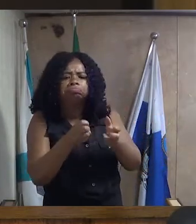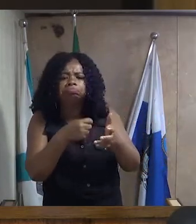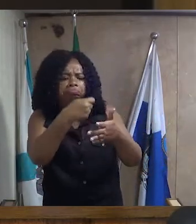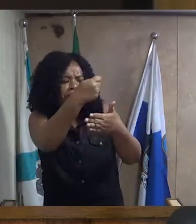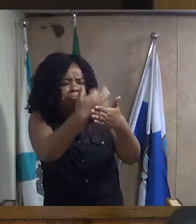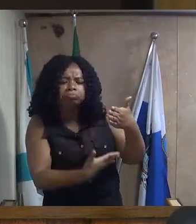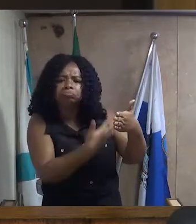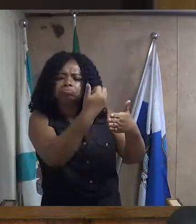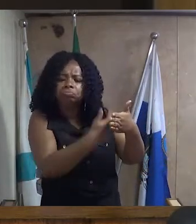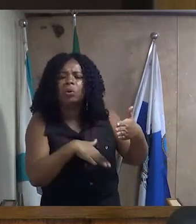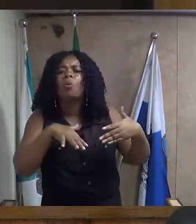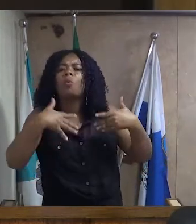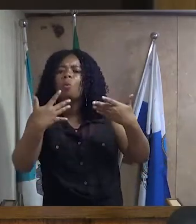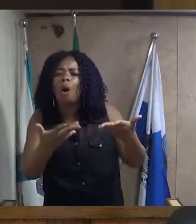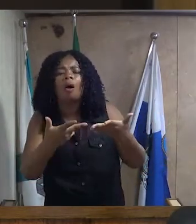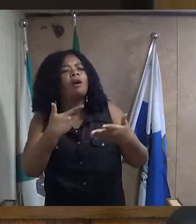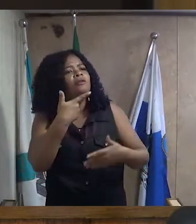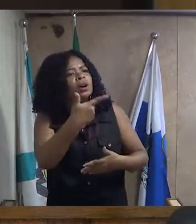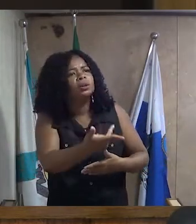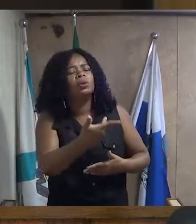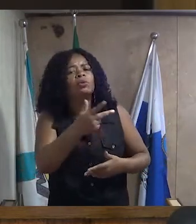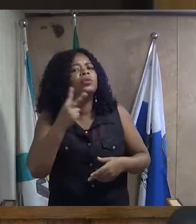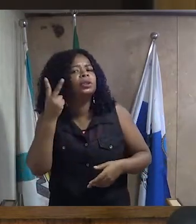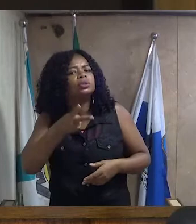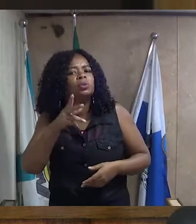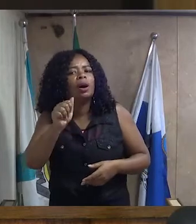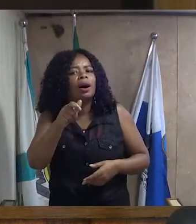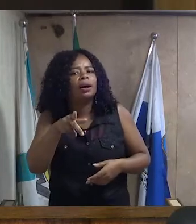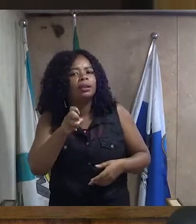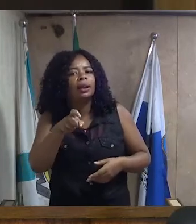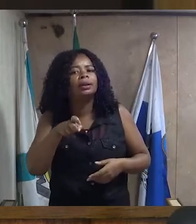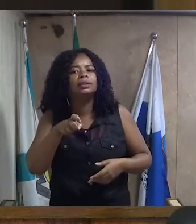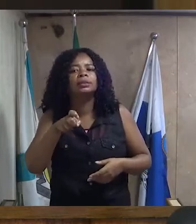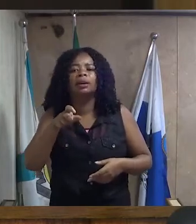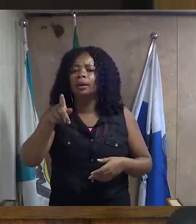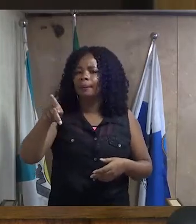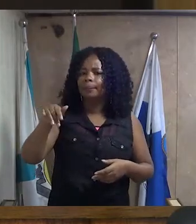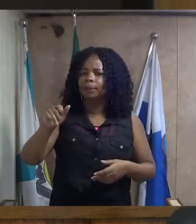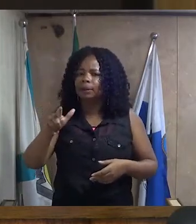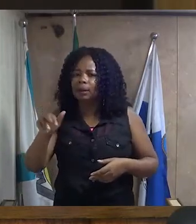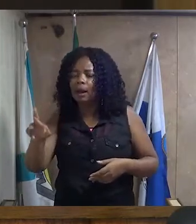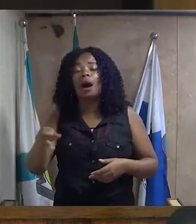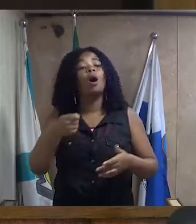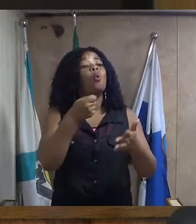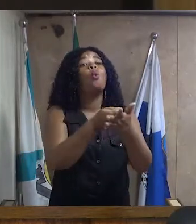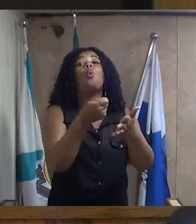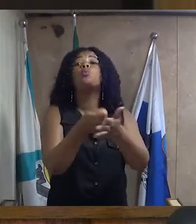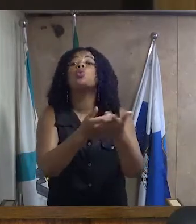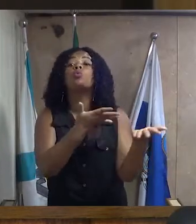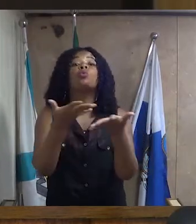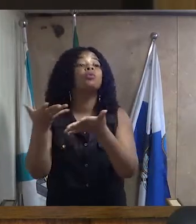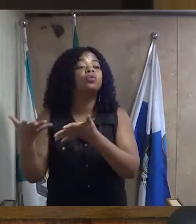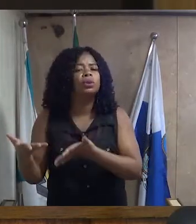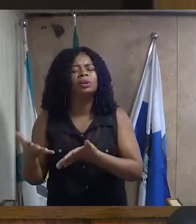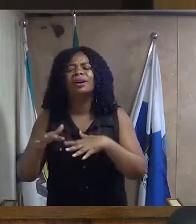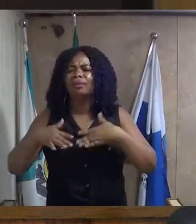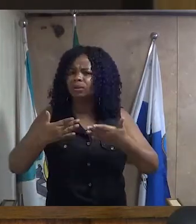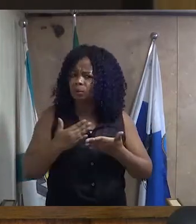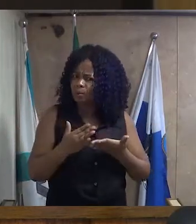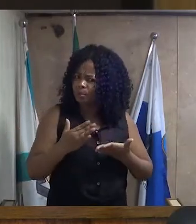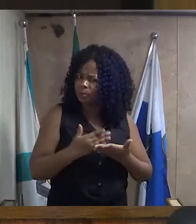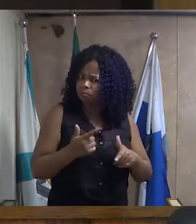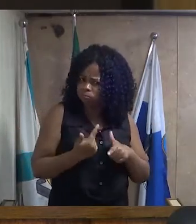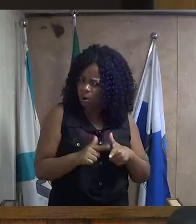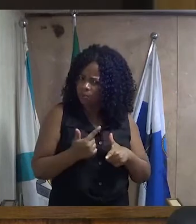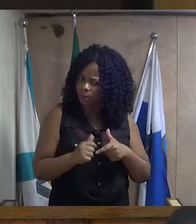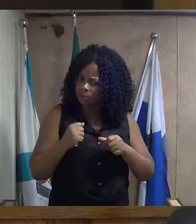o vereador Alex do Pilar, o prefeito comprou realmente o convite, quando começou a problemática do convite, ele comprou,